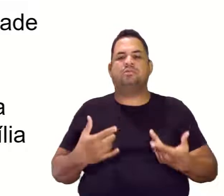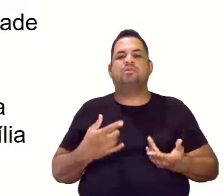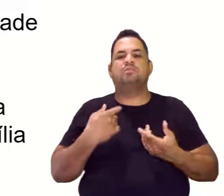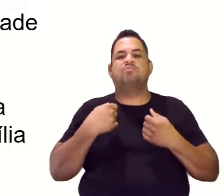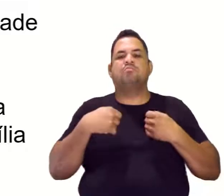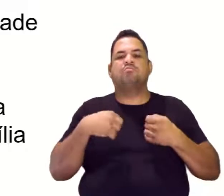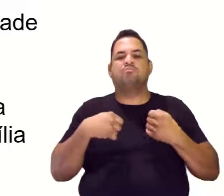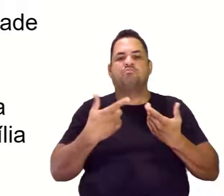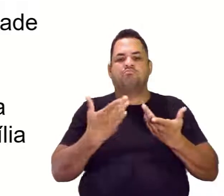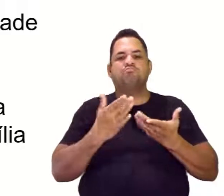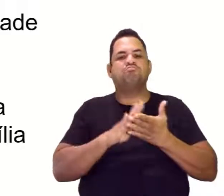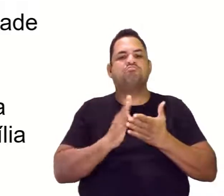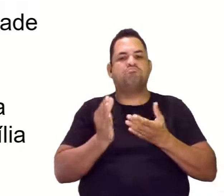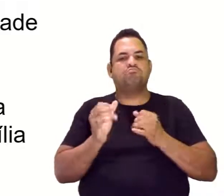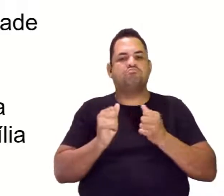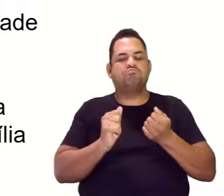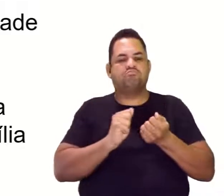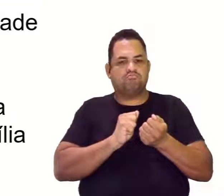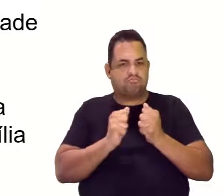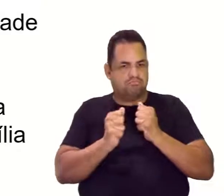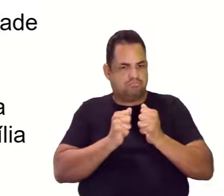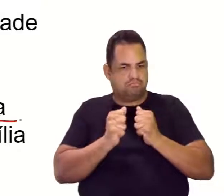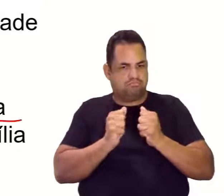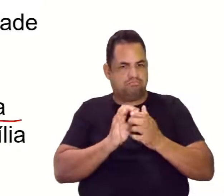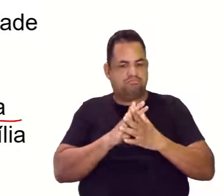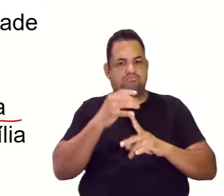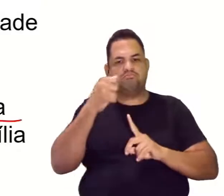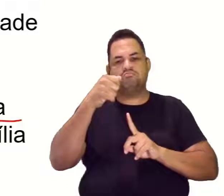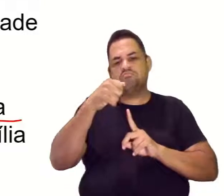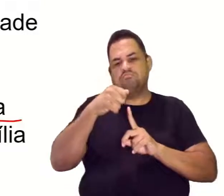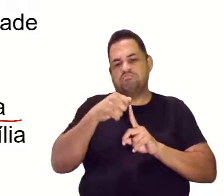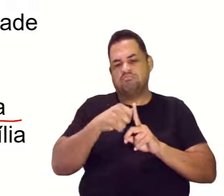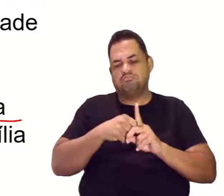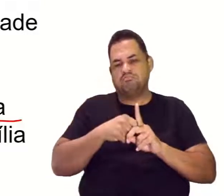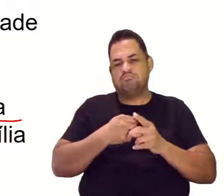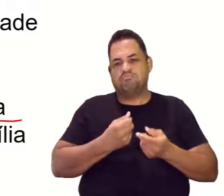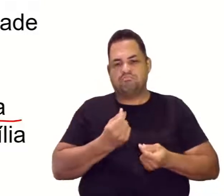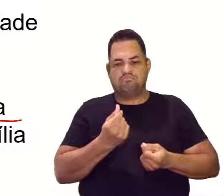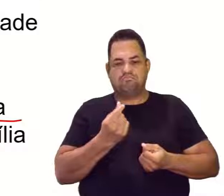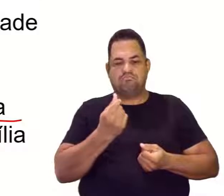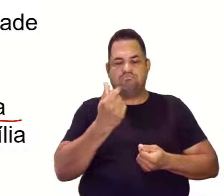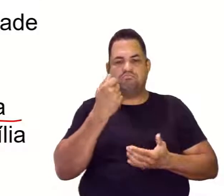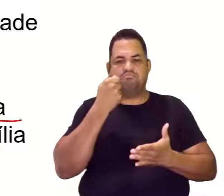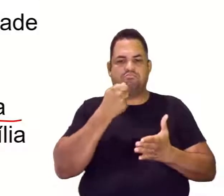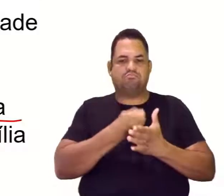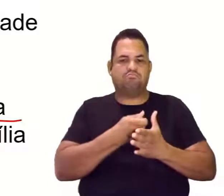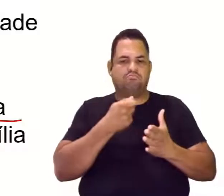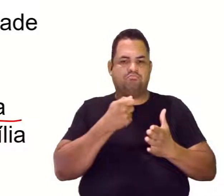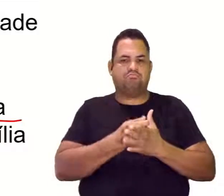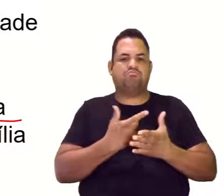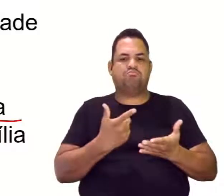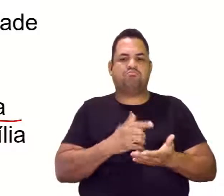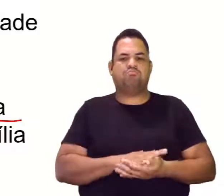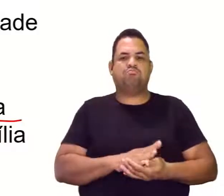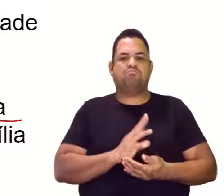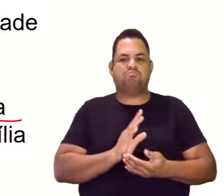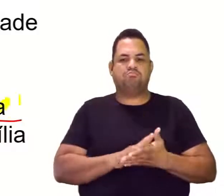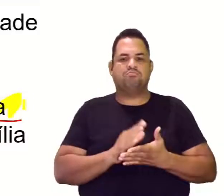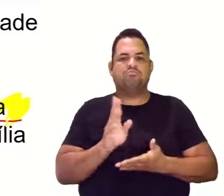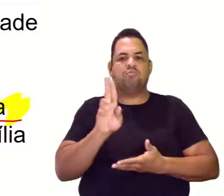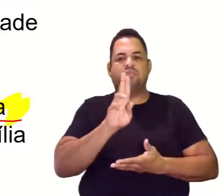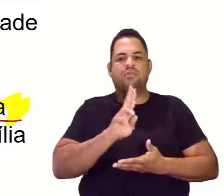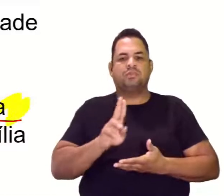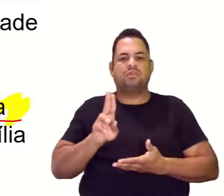manter o valor da despesa mensal, ele quer manter o valor, isso aqui é muito importante, tá? Manter o valor